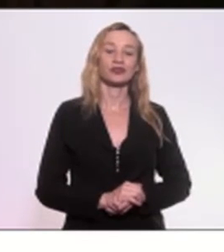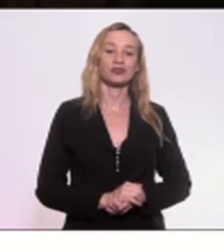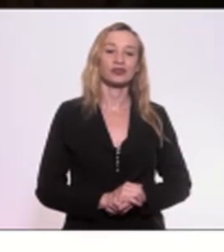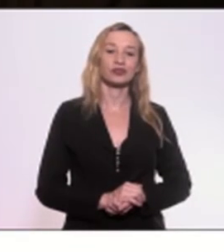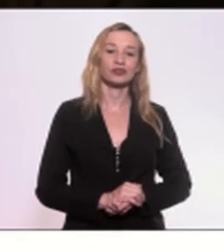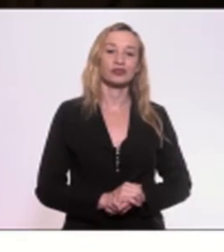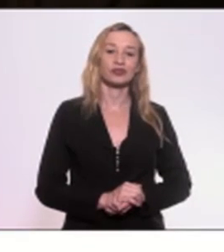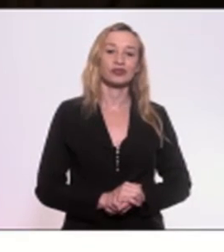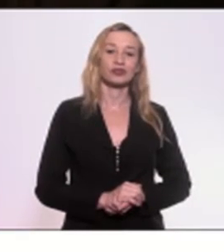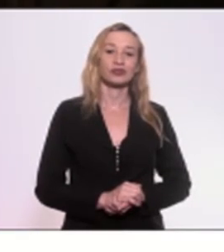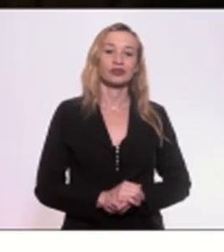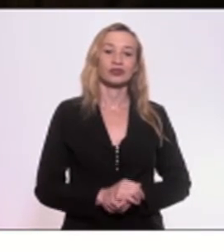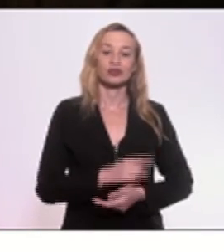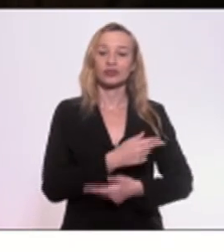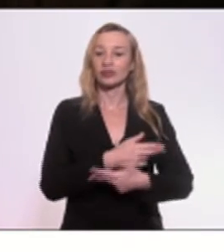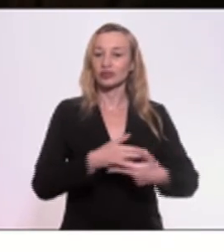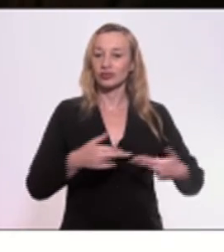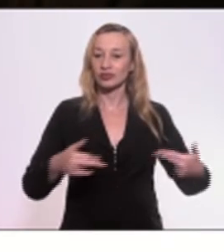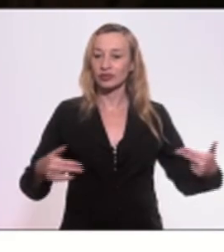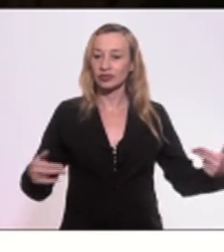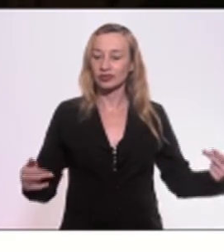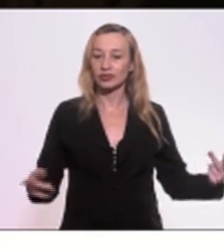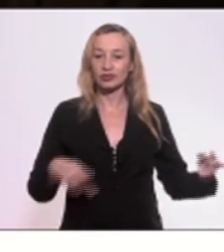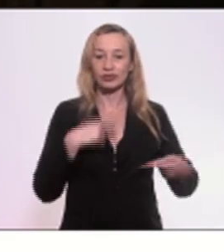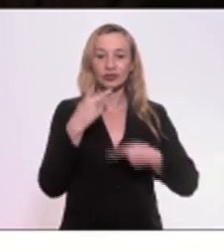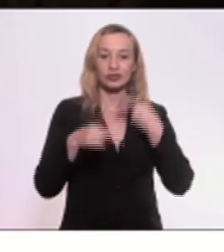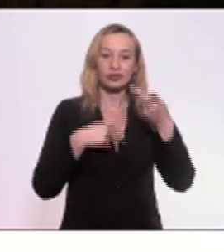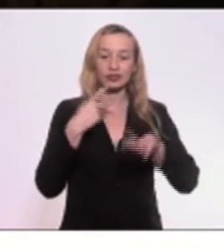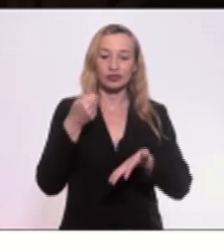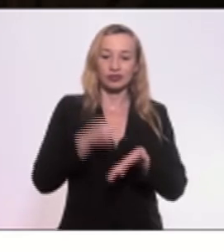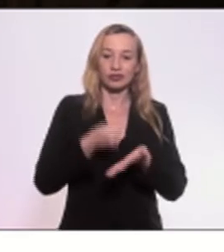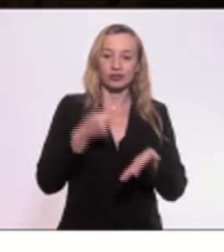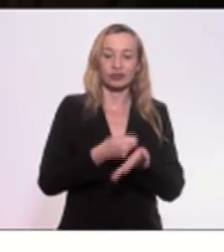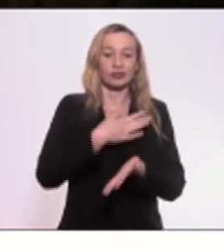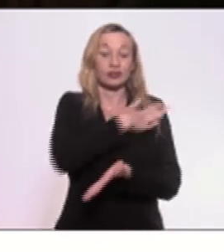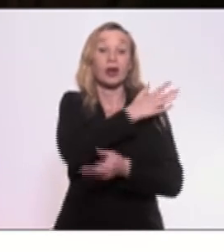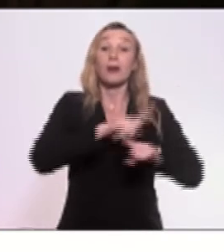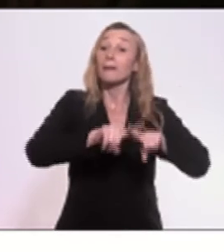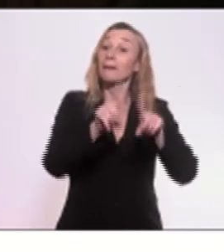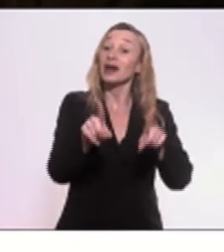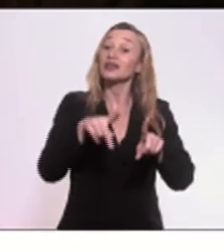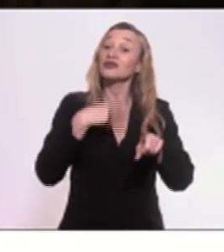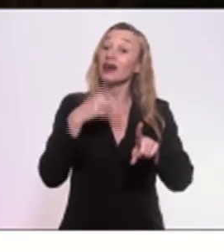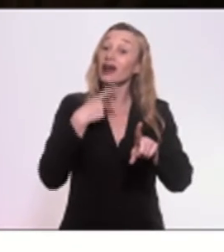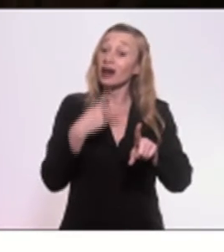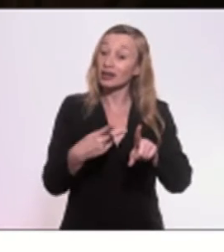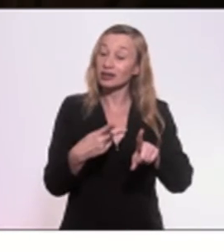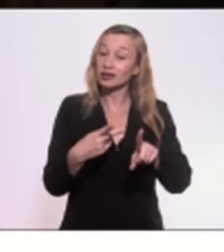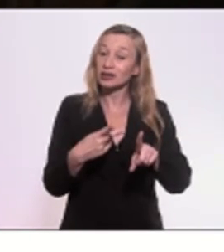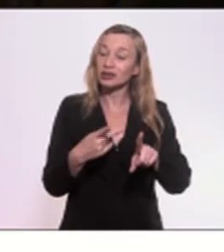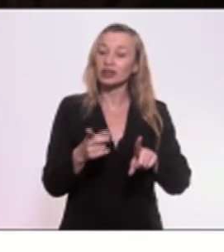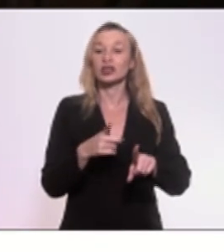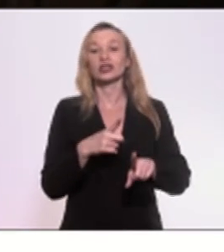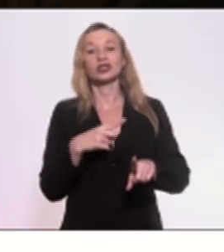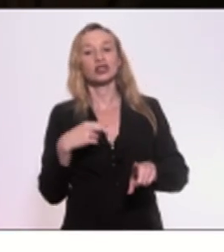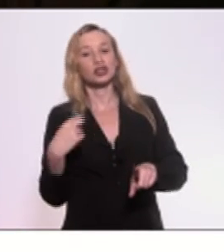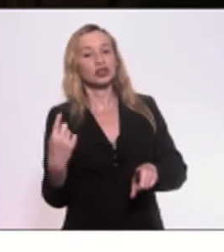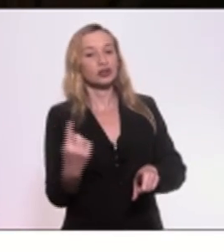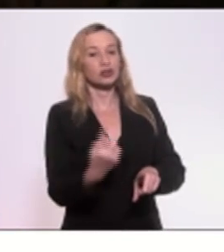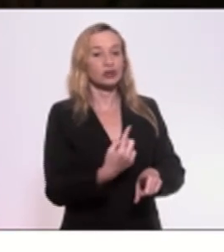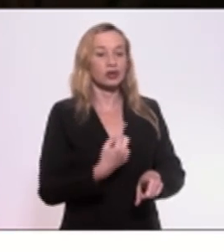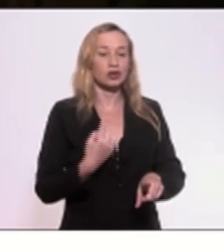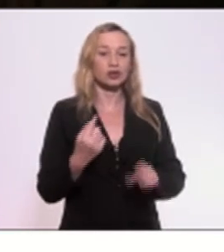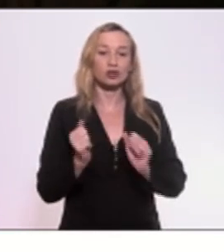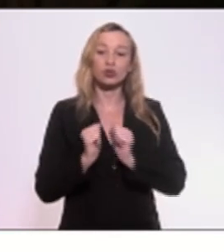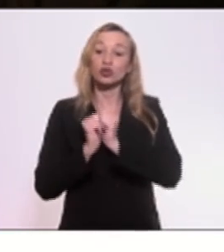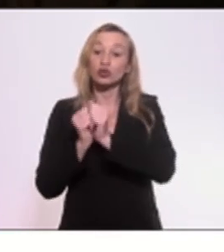percalços autoritários no meio, muitos, mas dizer que estamos ao lado